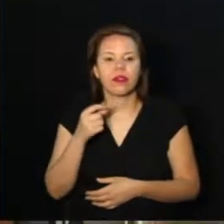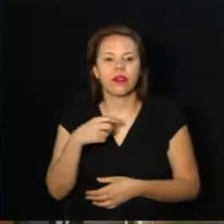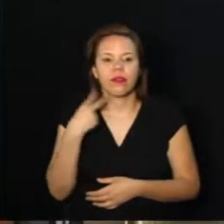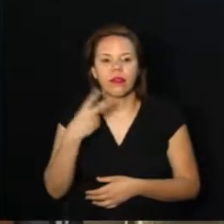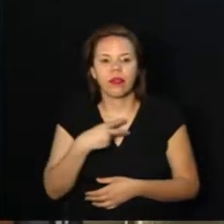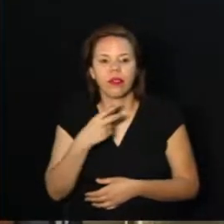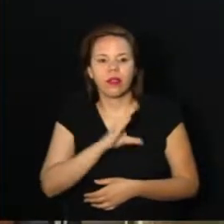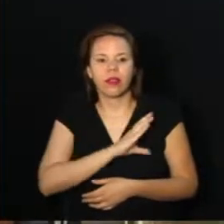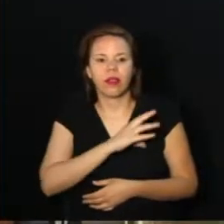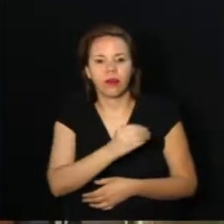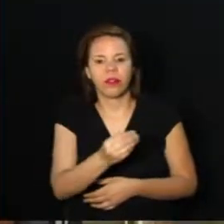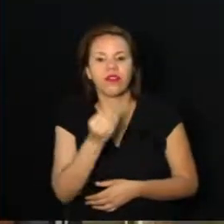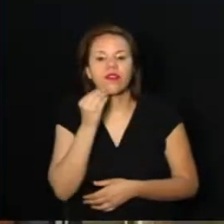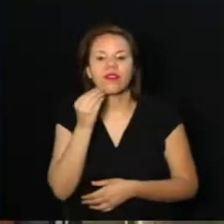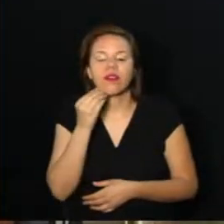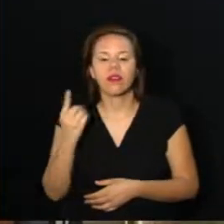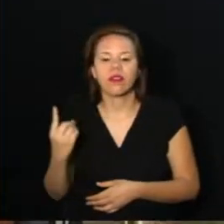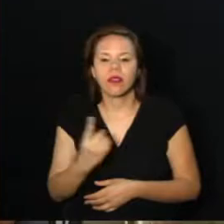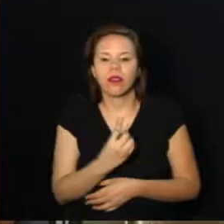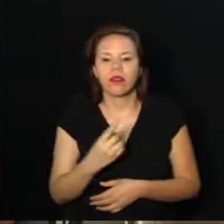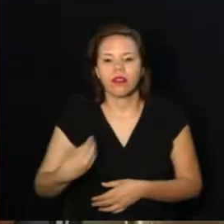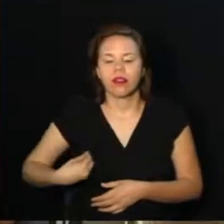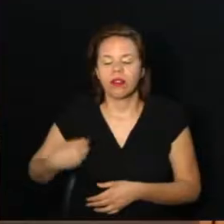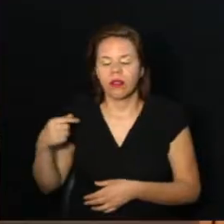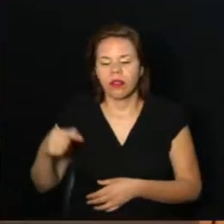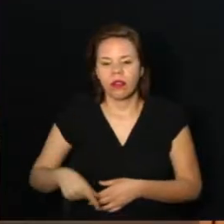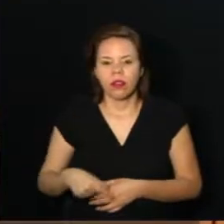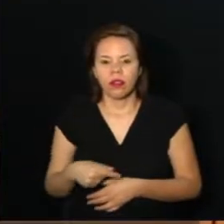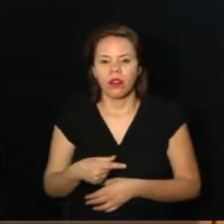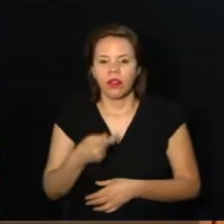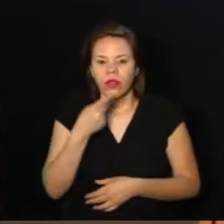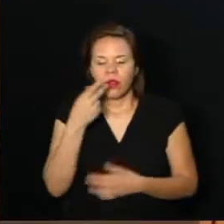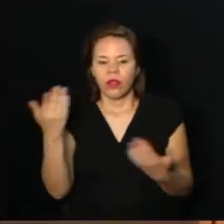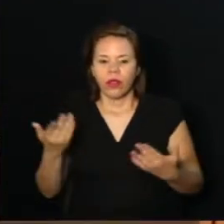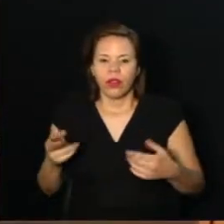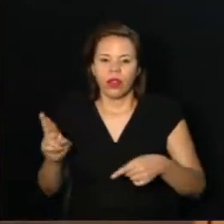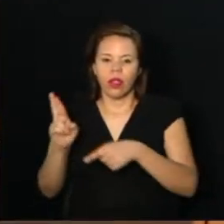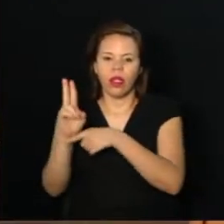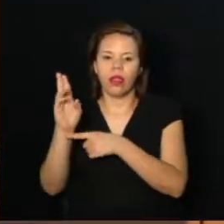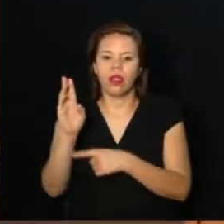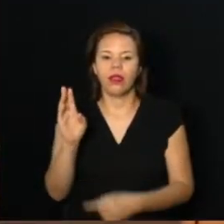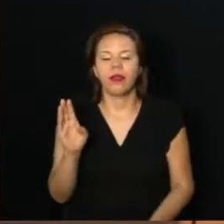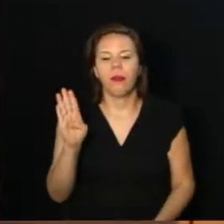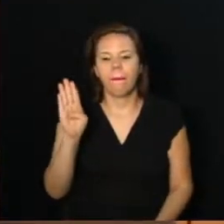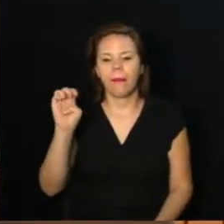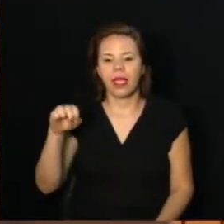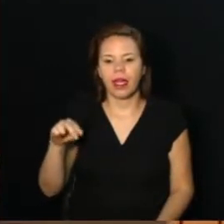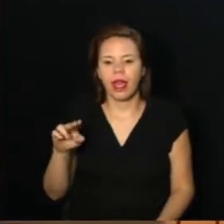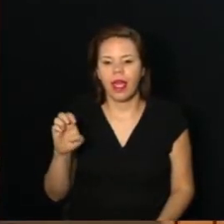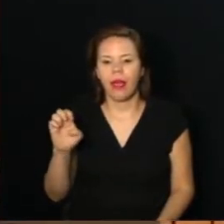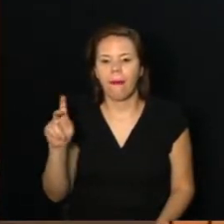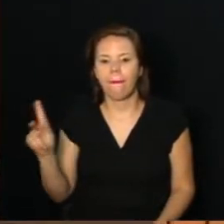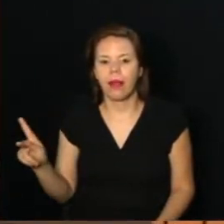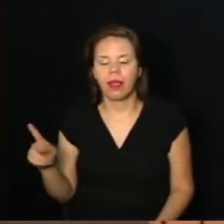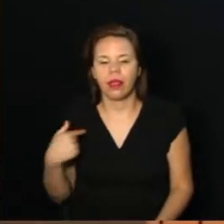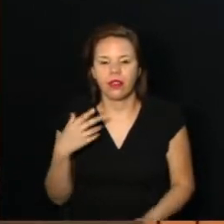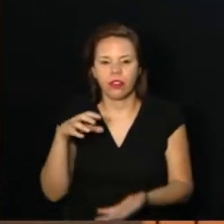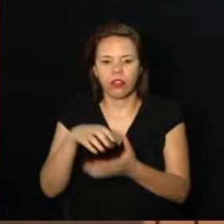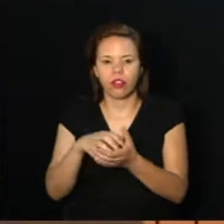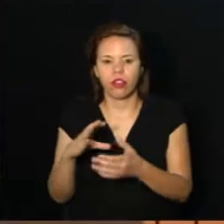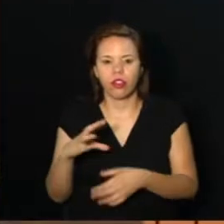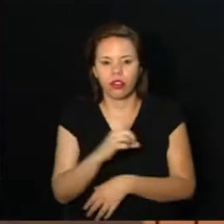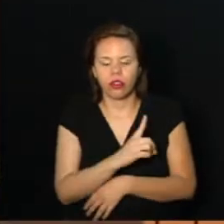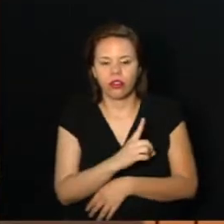Filho a oportunidade de estarmos aqui. E eu falo hoje em nome da ABNEP, como coordenadora do Núcleo Regional de